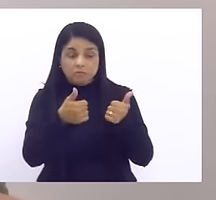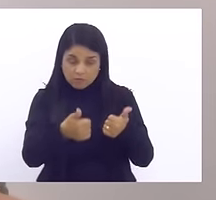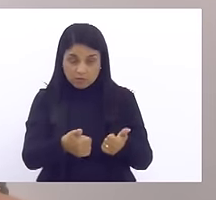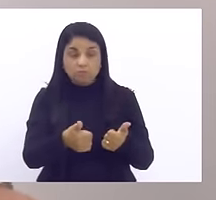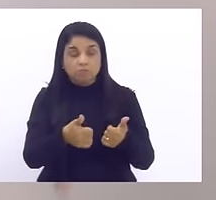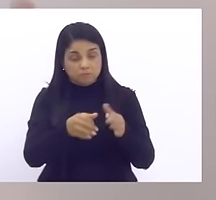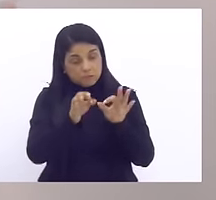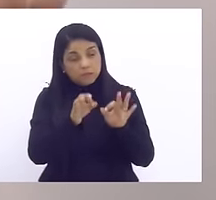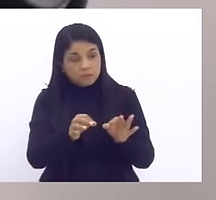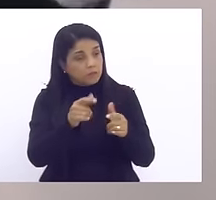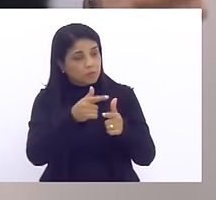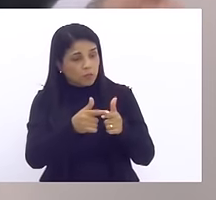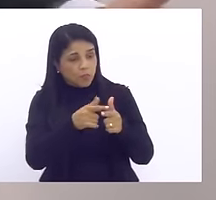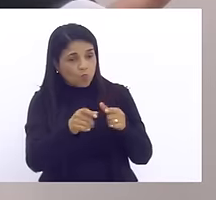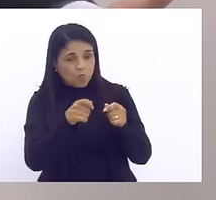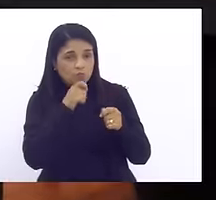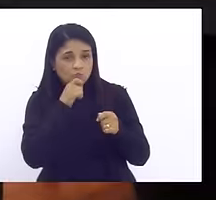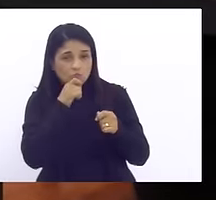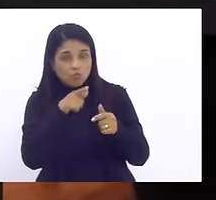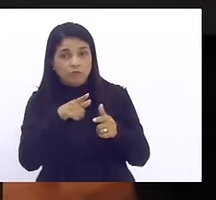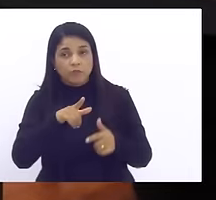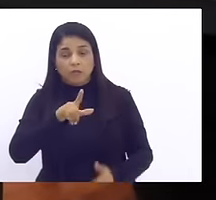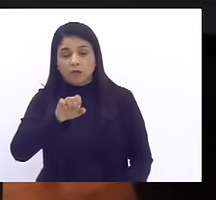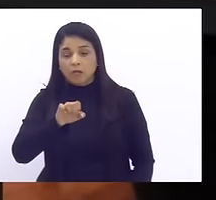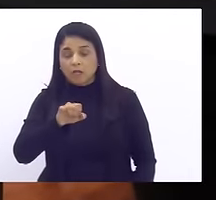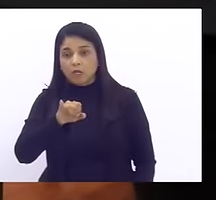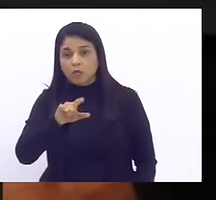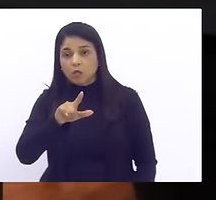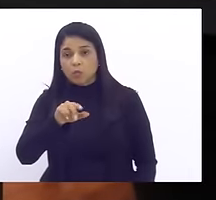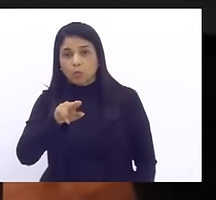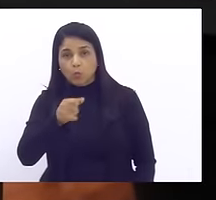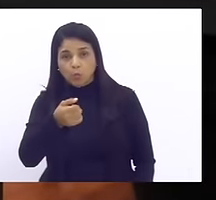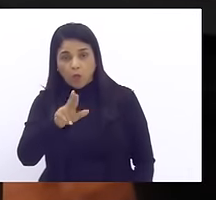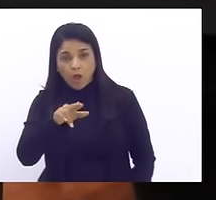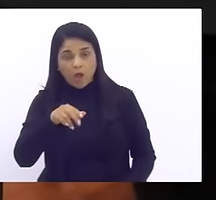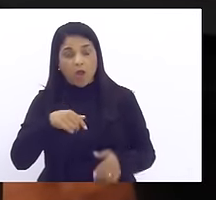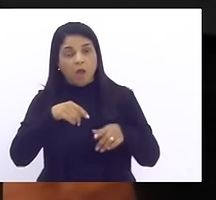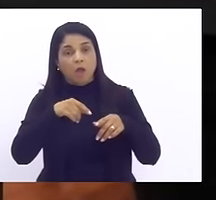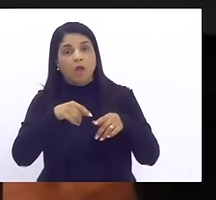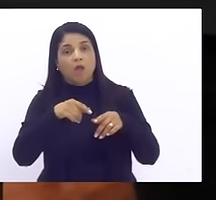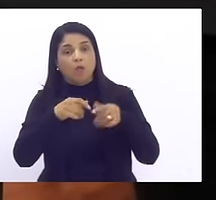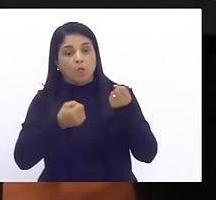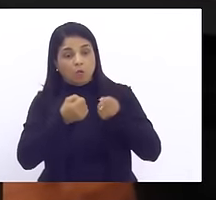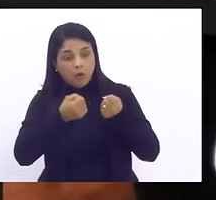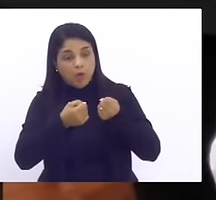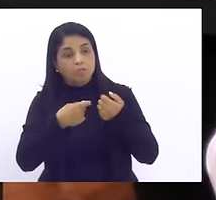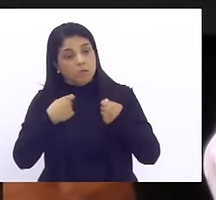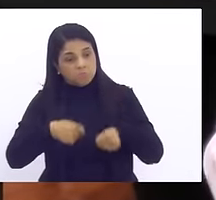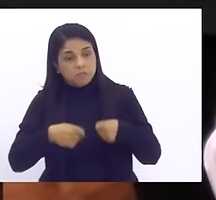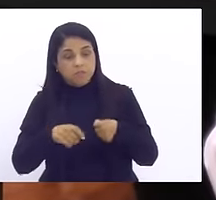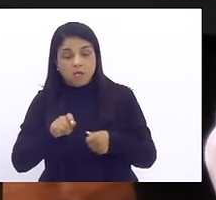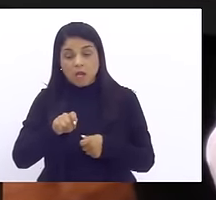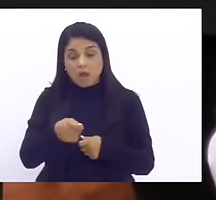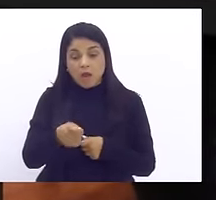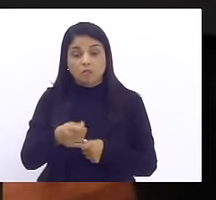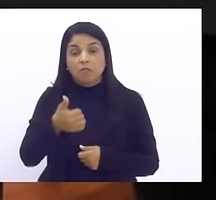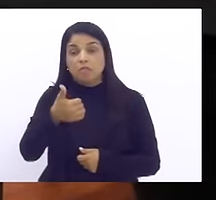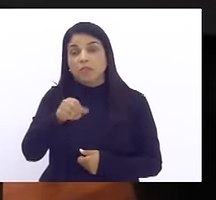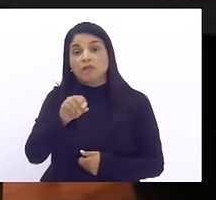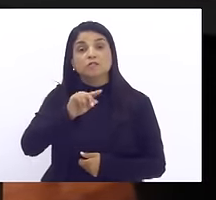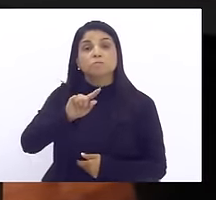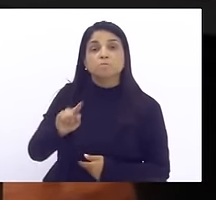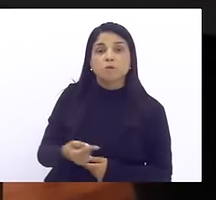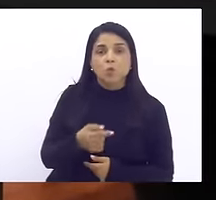nós tem um problema nisso o carro ele perde valor de mercado a partir do momento que ele tem que fazer a chave que às vezes custa r$ 10.000,00 a chave então